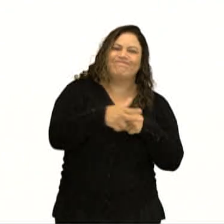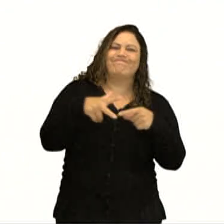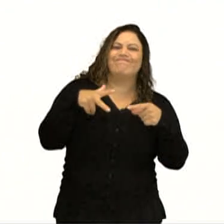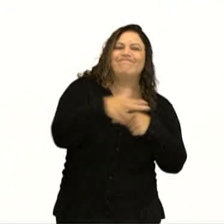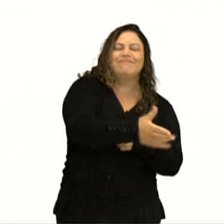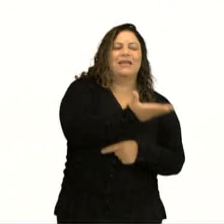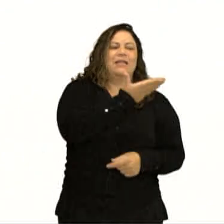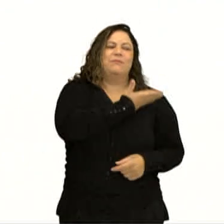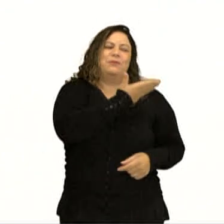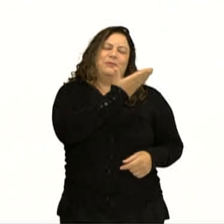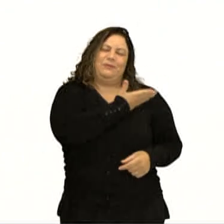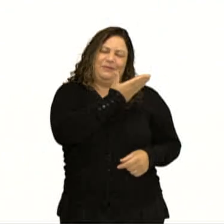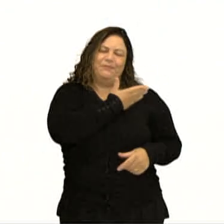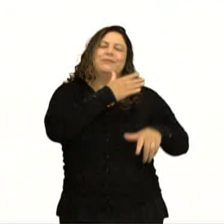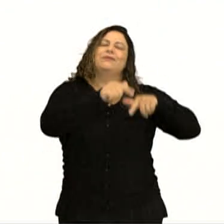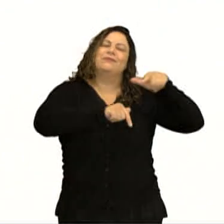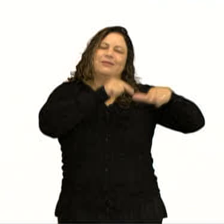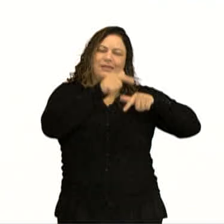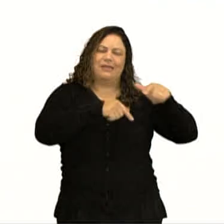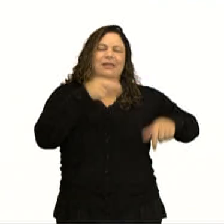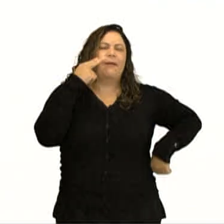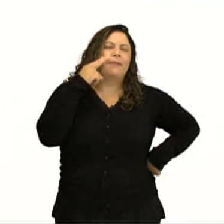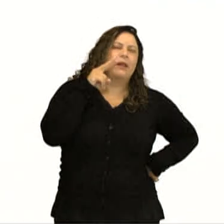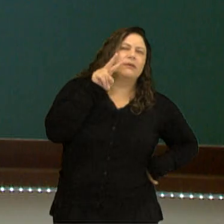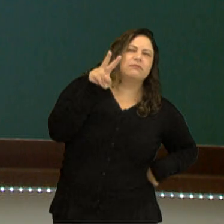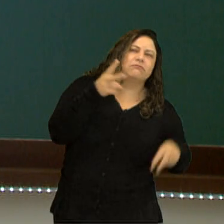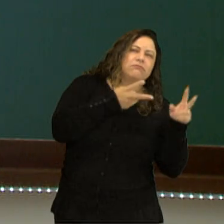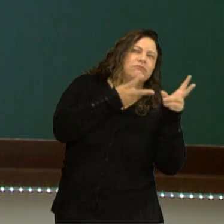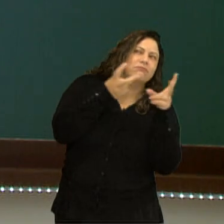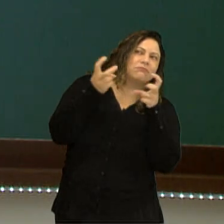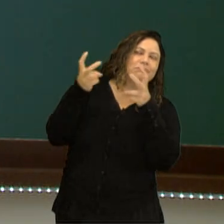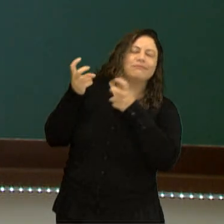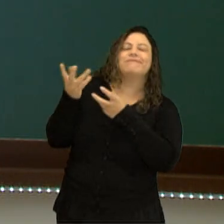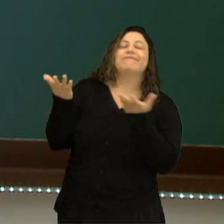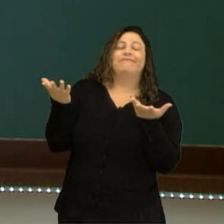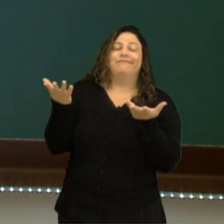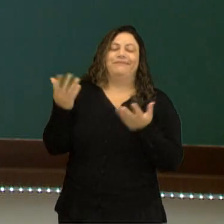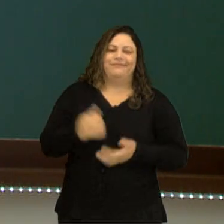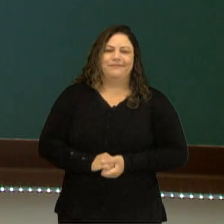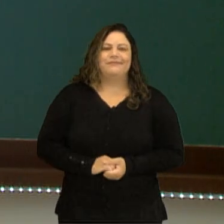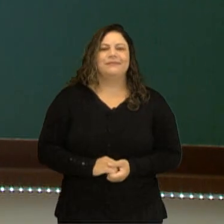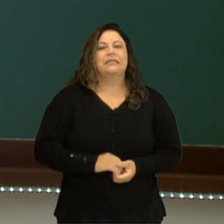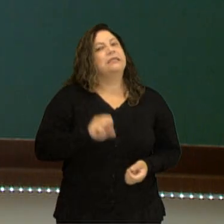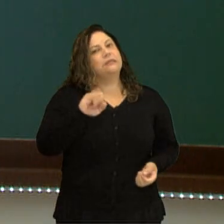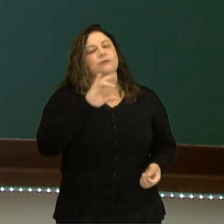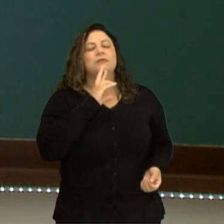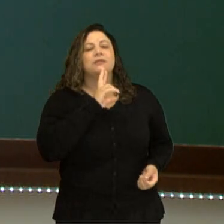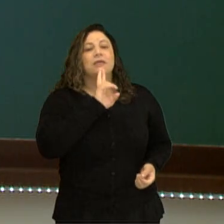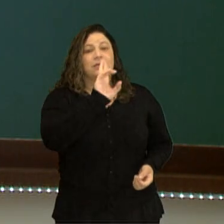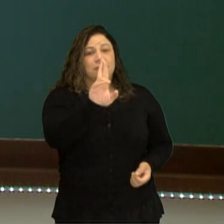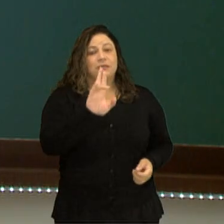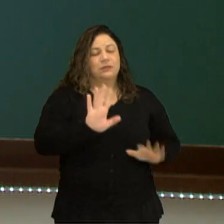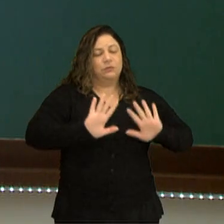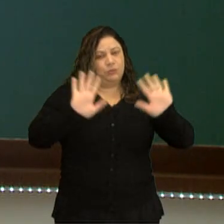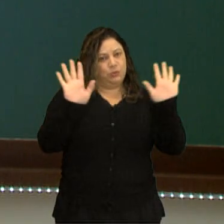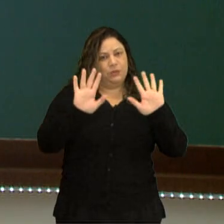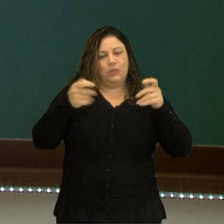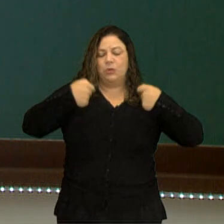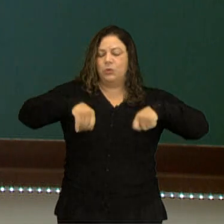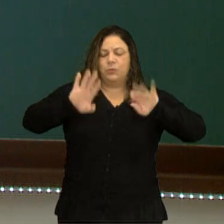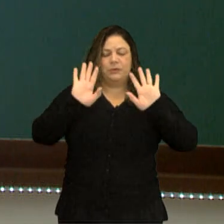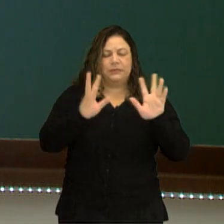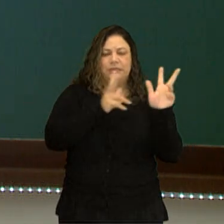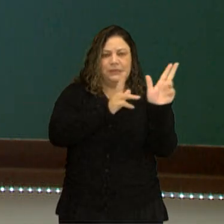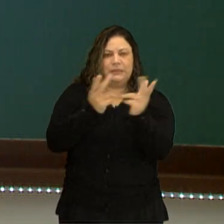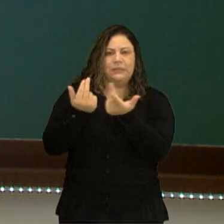de trabalho que o ouviam, ok? Então, se você respondeu, não necessariamente com essas palavras, mas